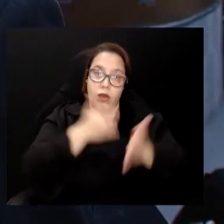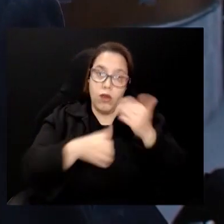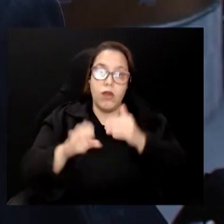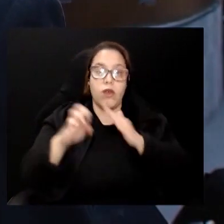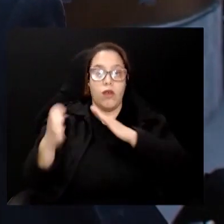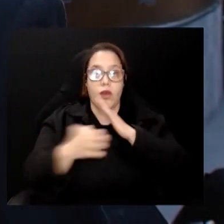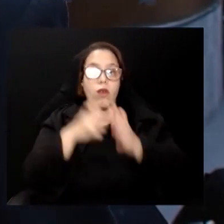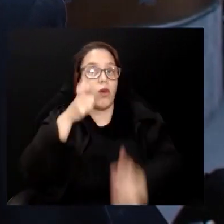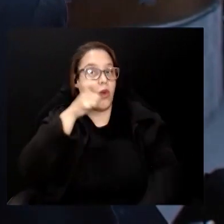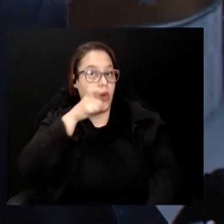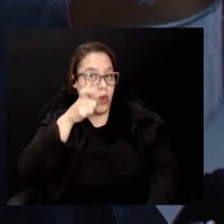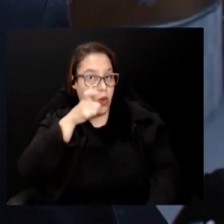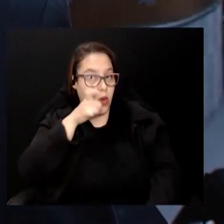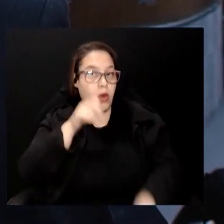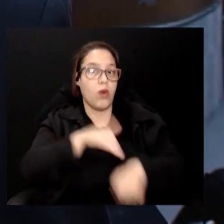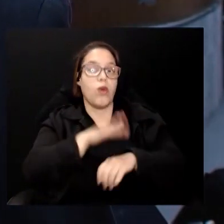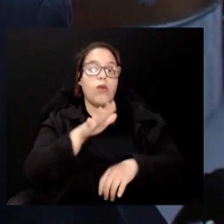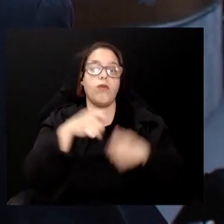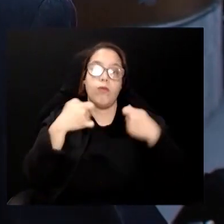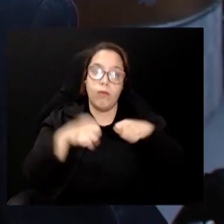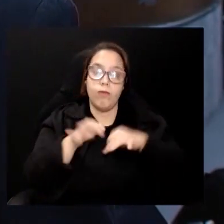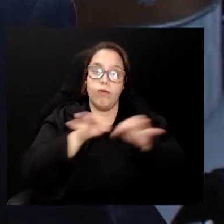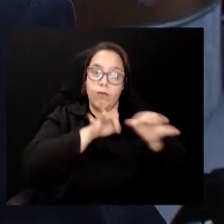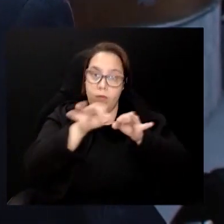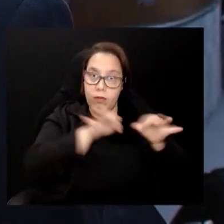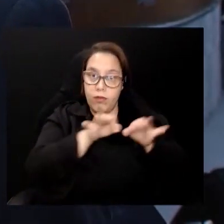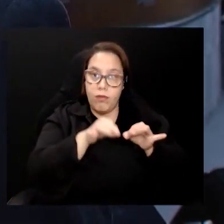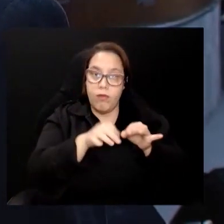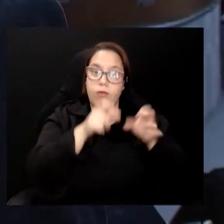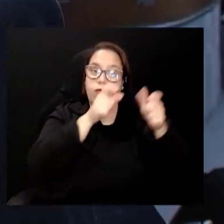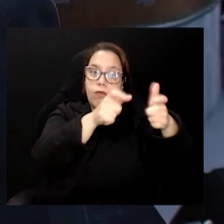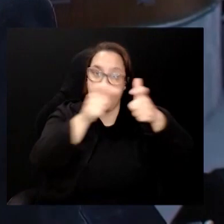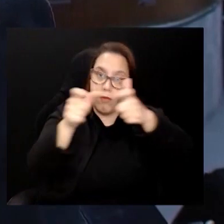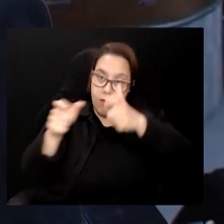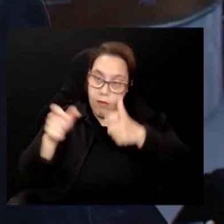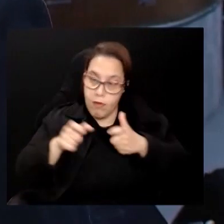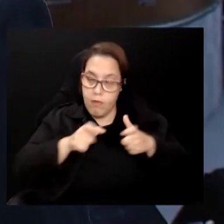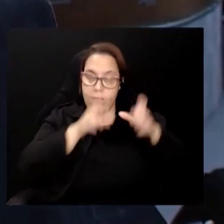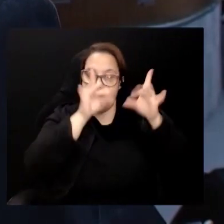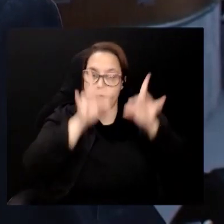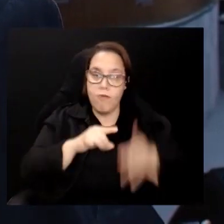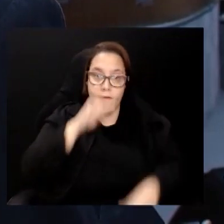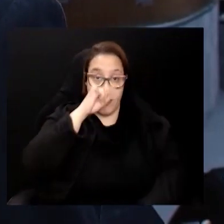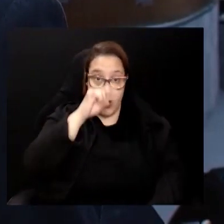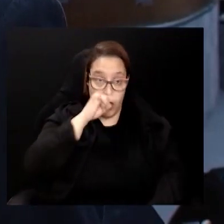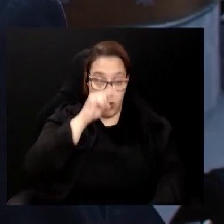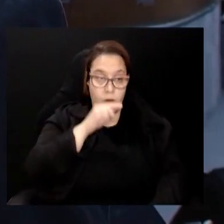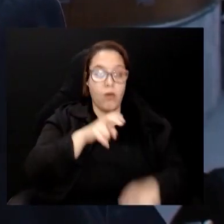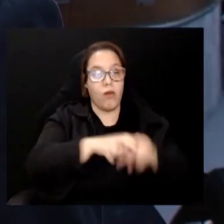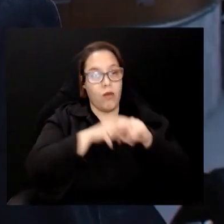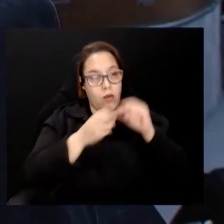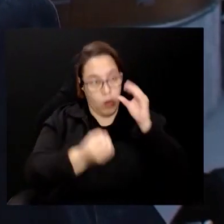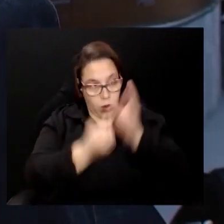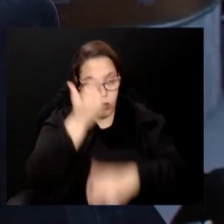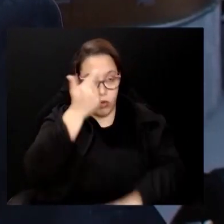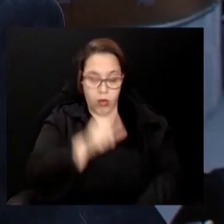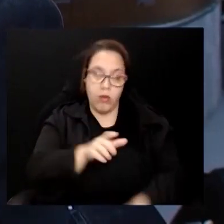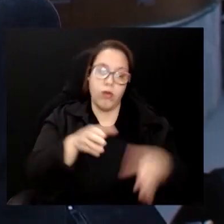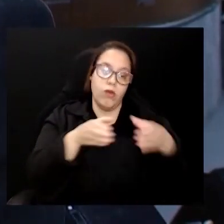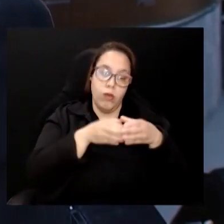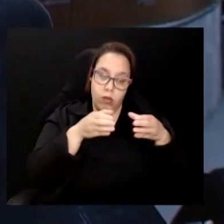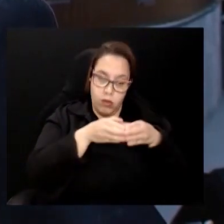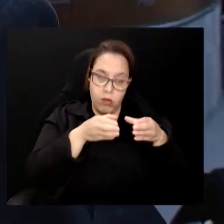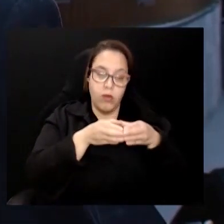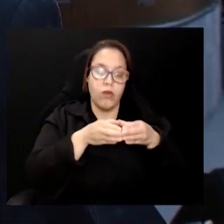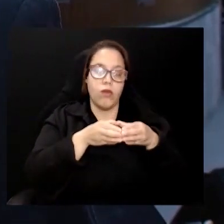mas precisa ainda regularizar uns pontos específicos do distrito. Por isso eu criei novamente essa comissão para terminar